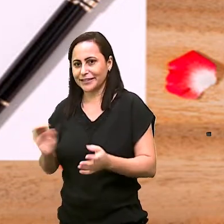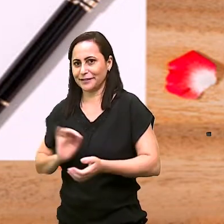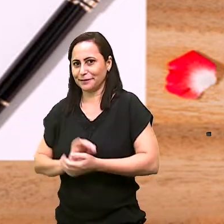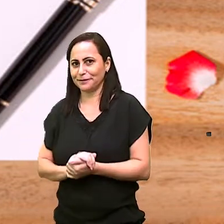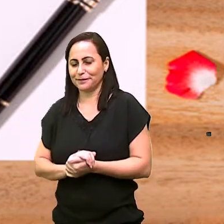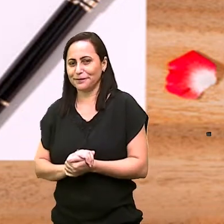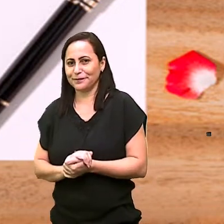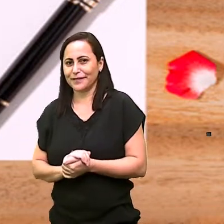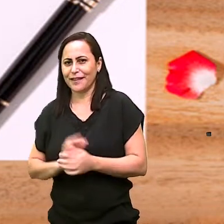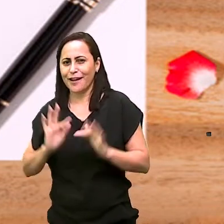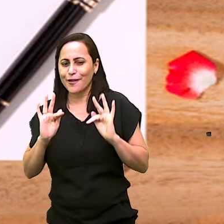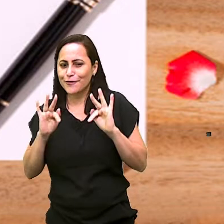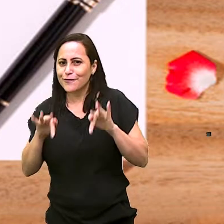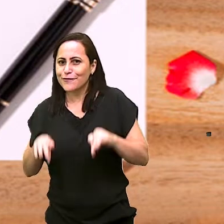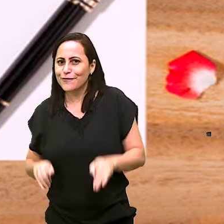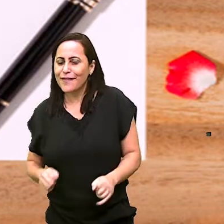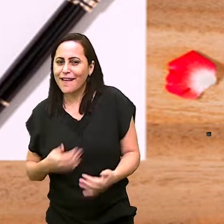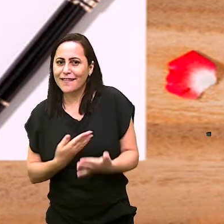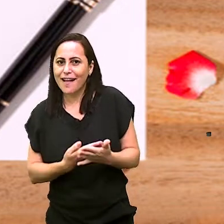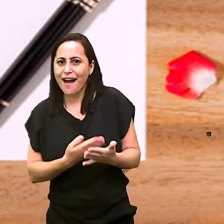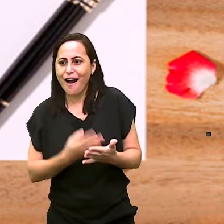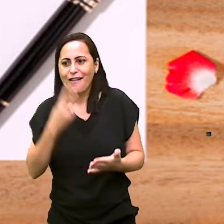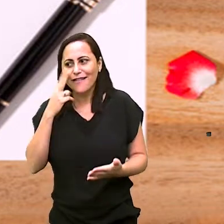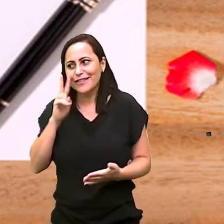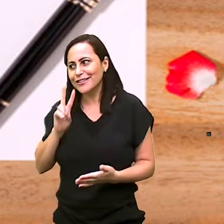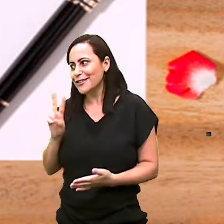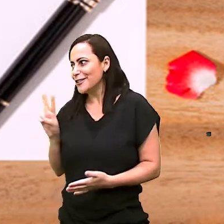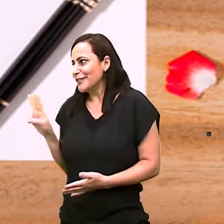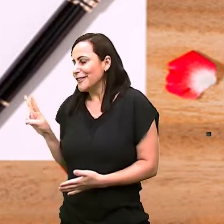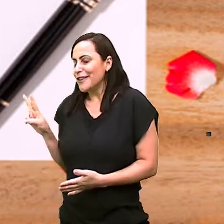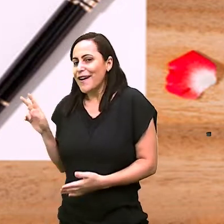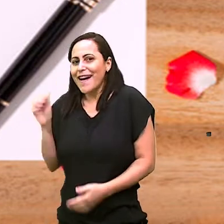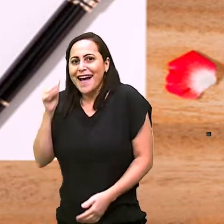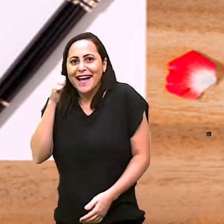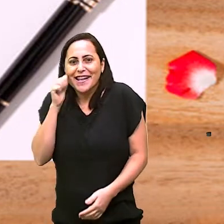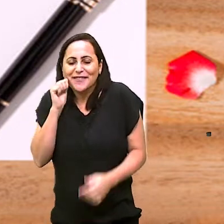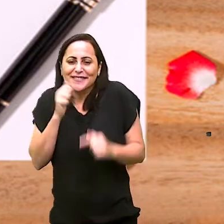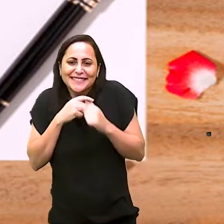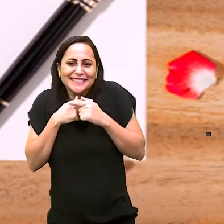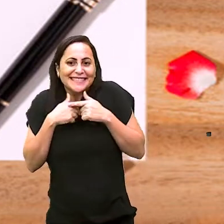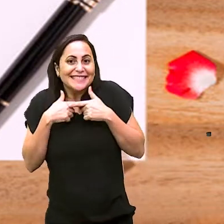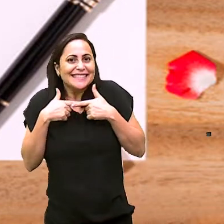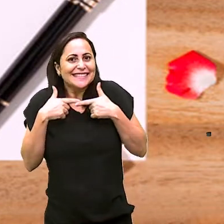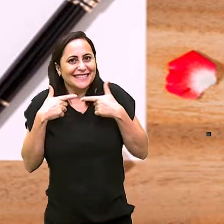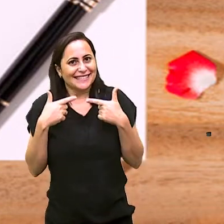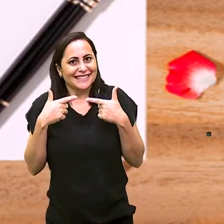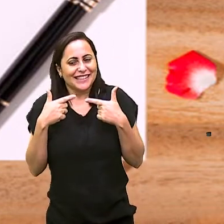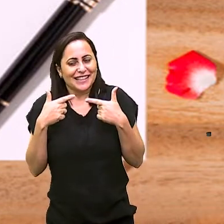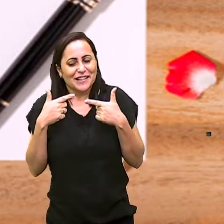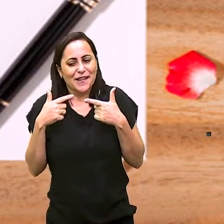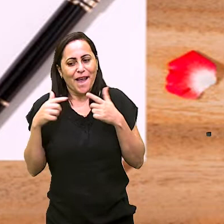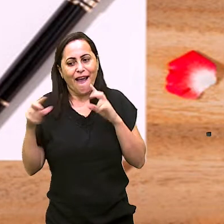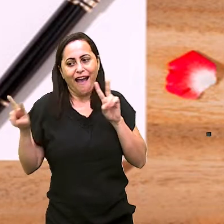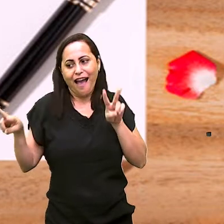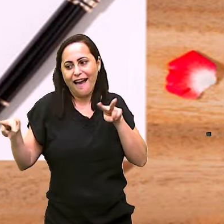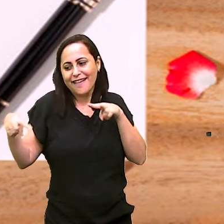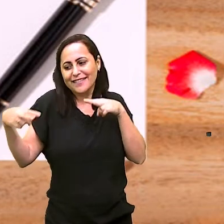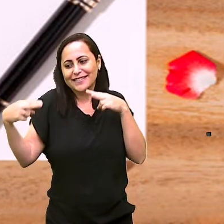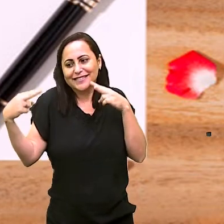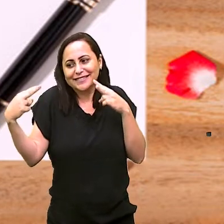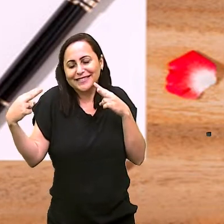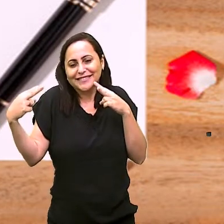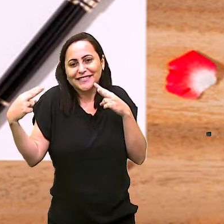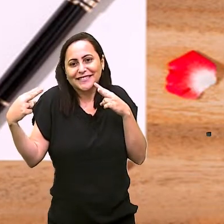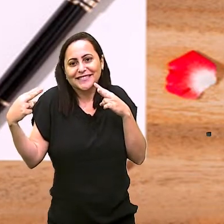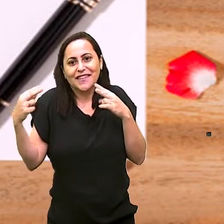sorria, confirmando. Ele sorria também. Diversas vezes ele olhou para trás e